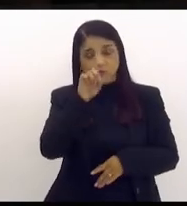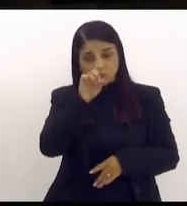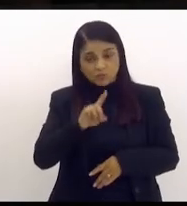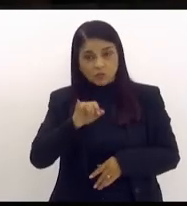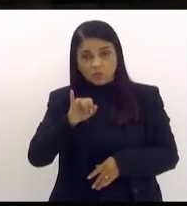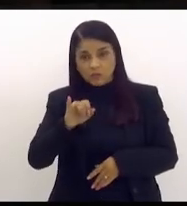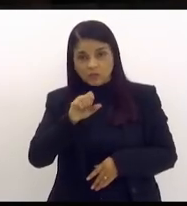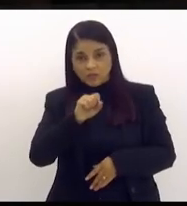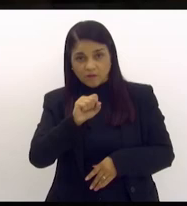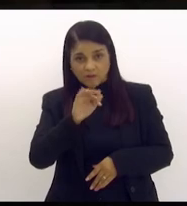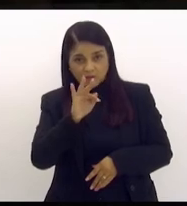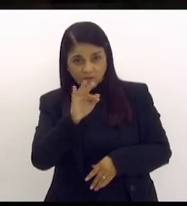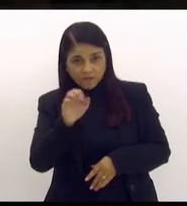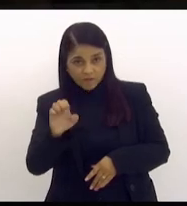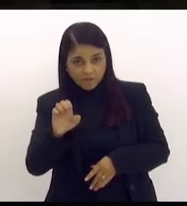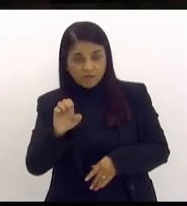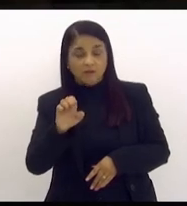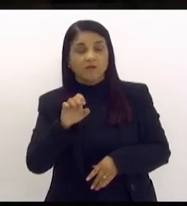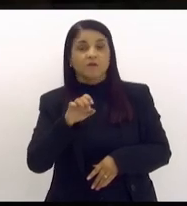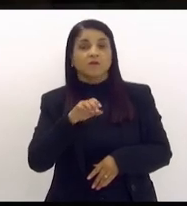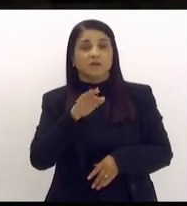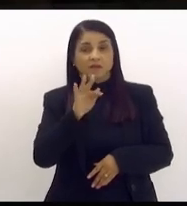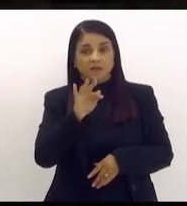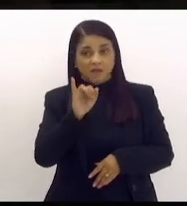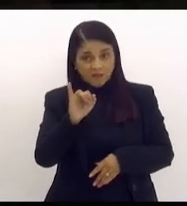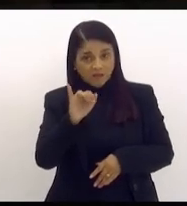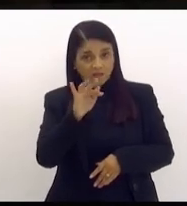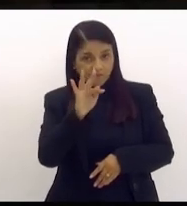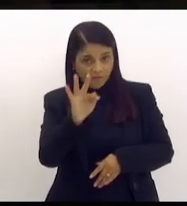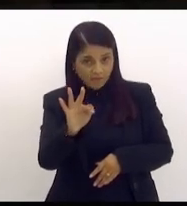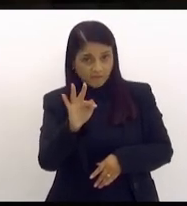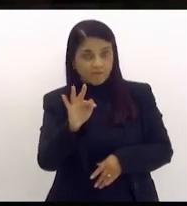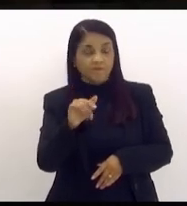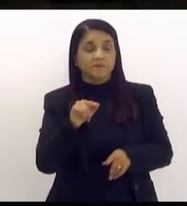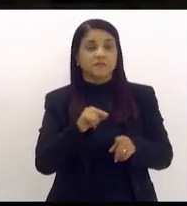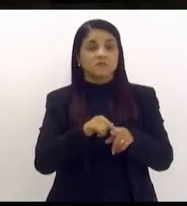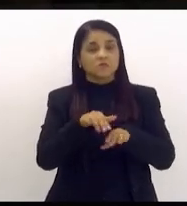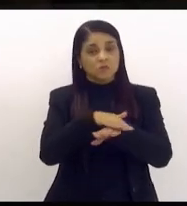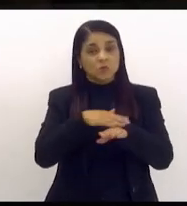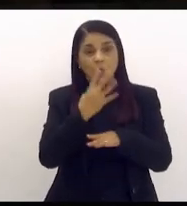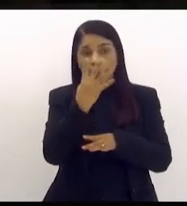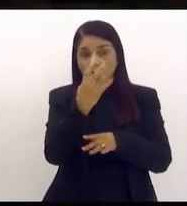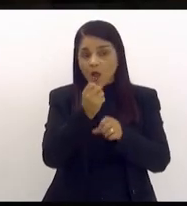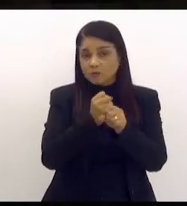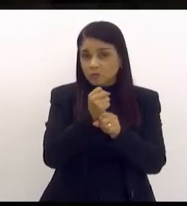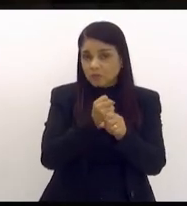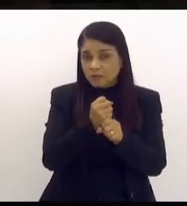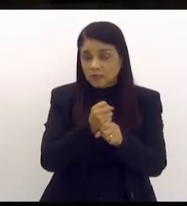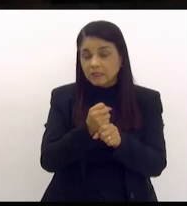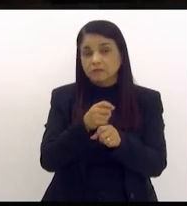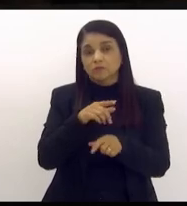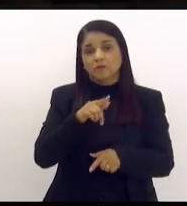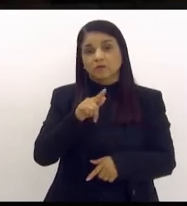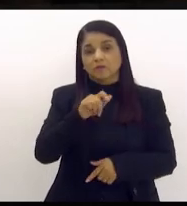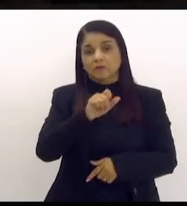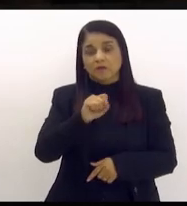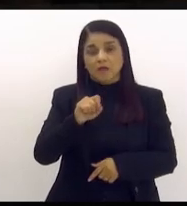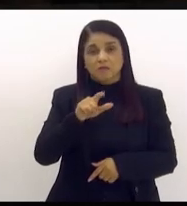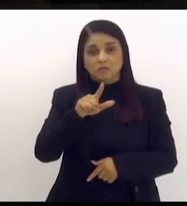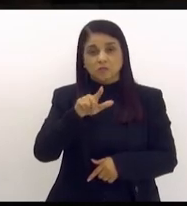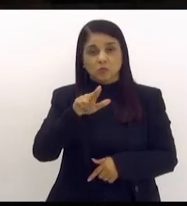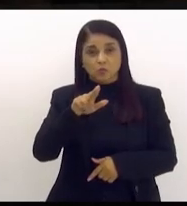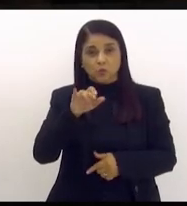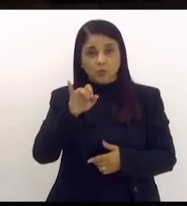a programar a gente tem 4 anos né pro gaslub tá aí bombando contratando e a